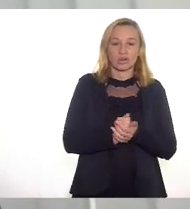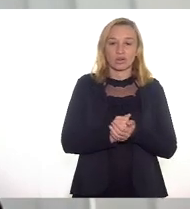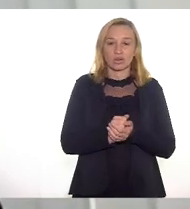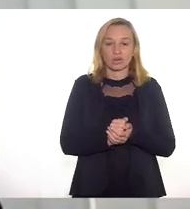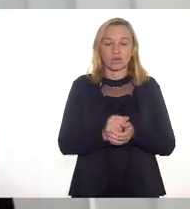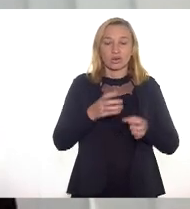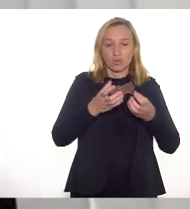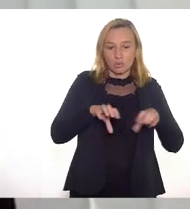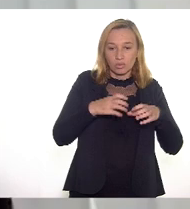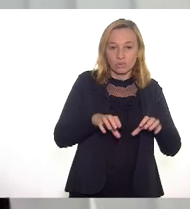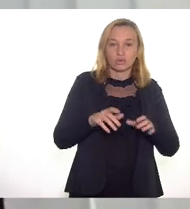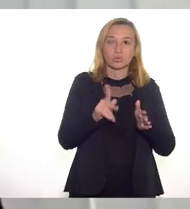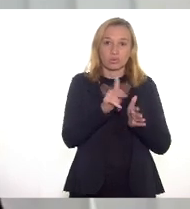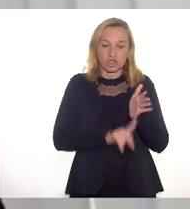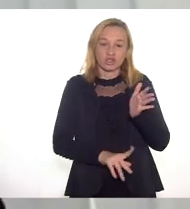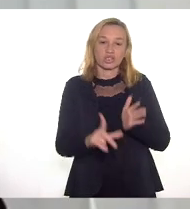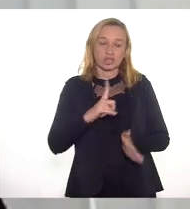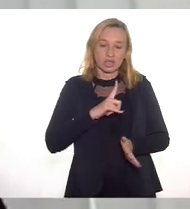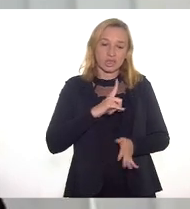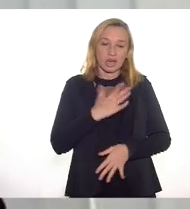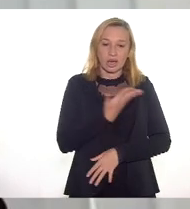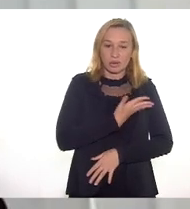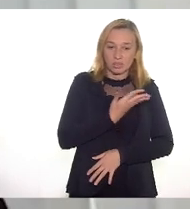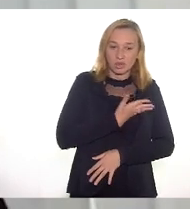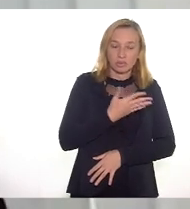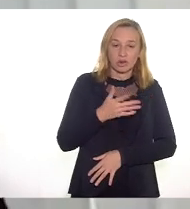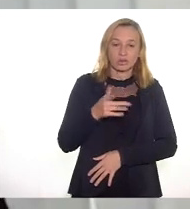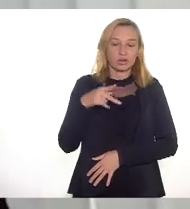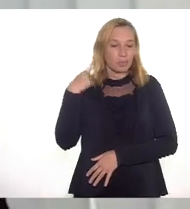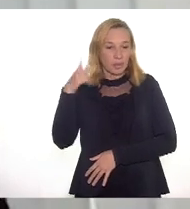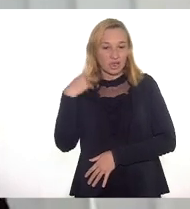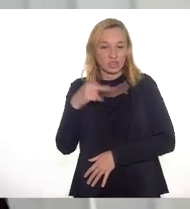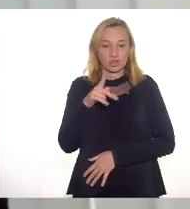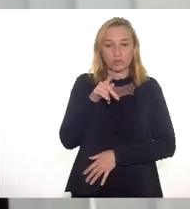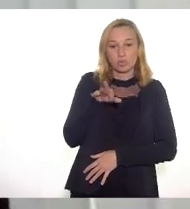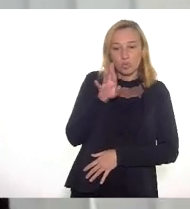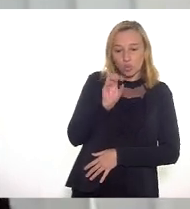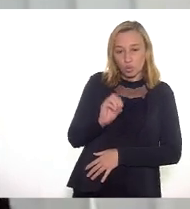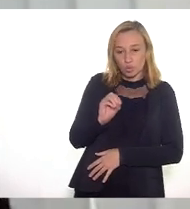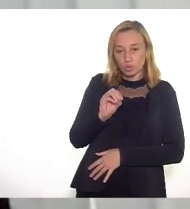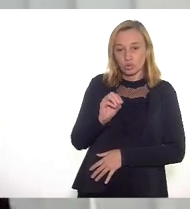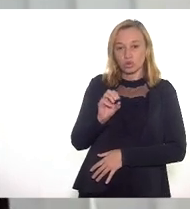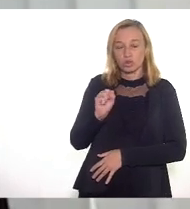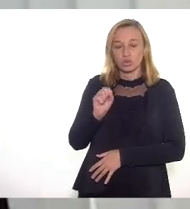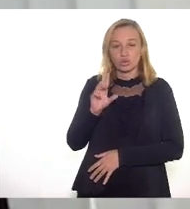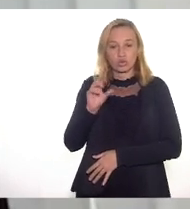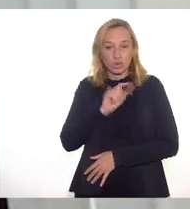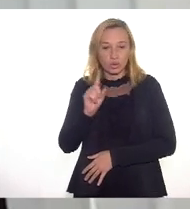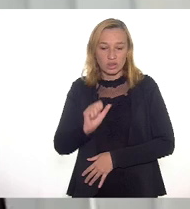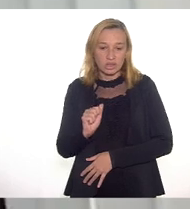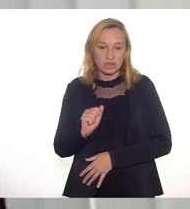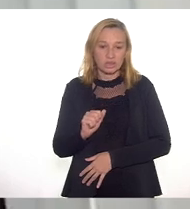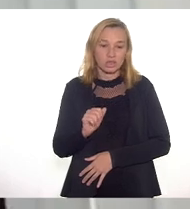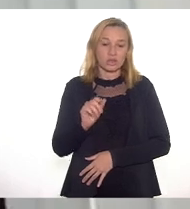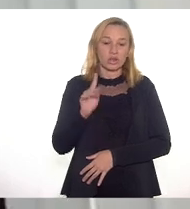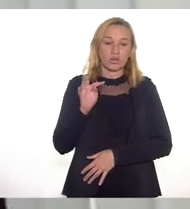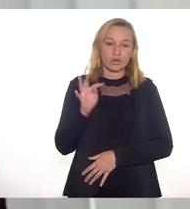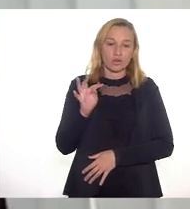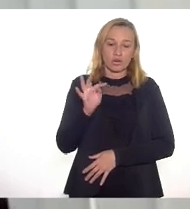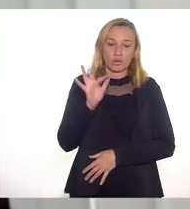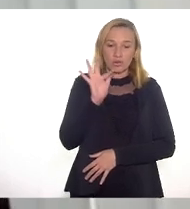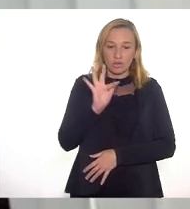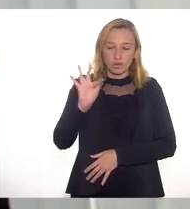projeto que já existe, de um colega meu de partido, do Bruno Souza, de Florianópolis, chamado